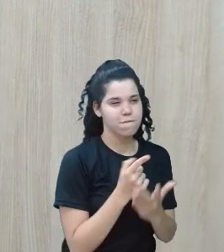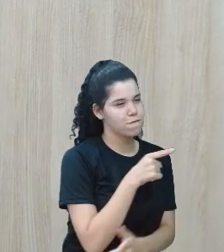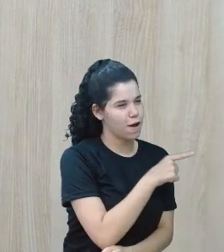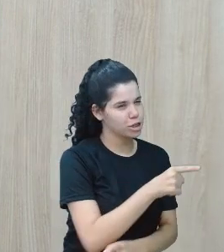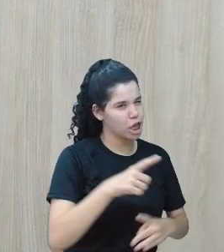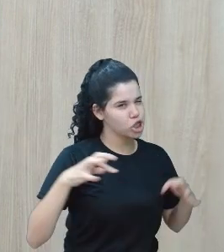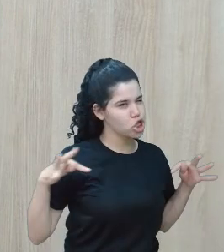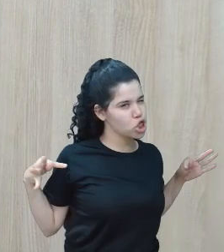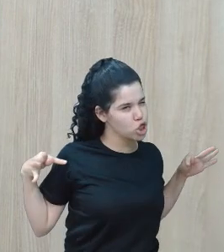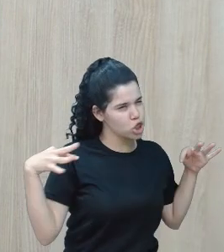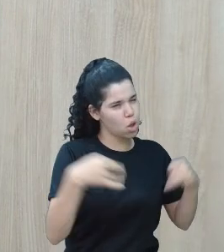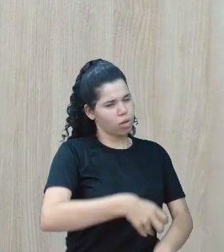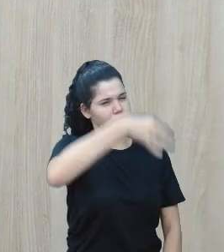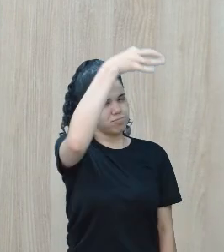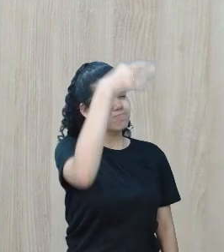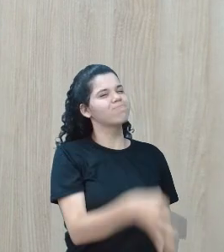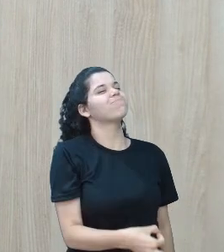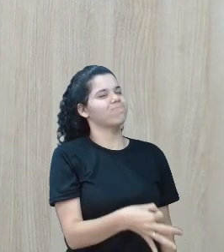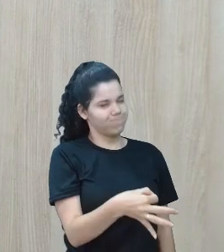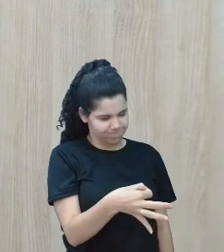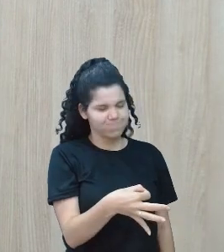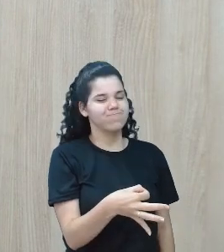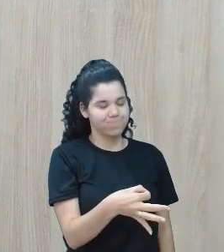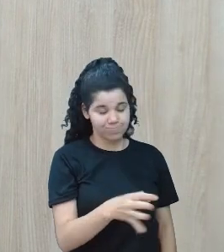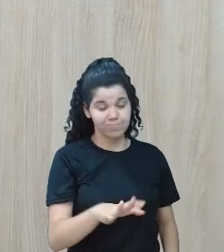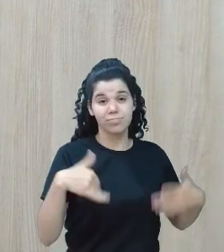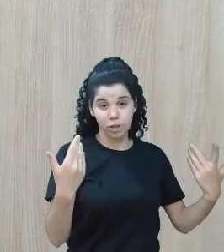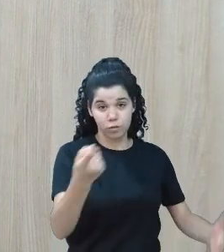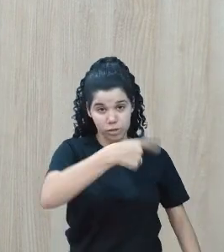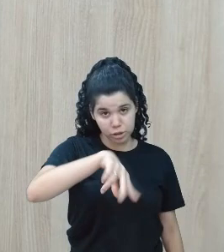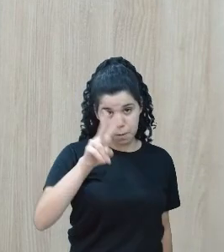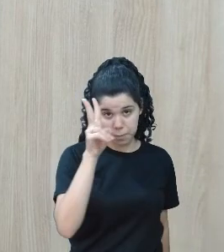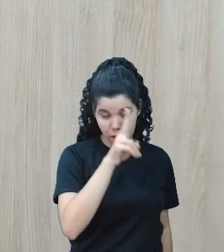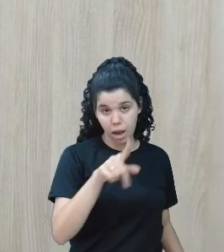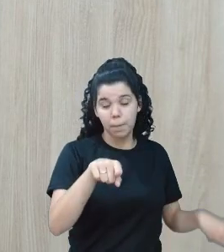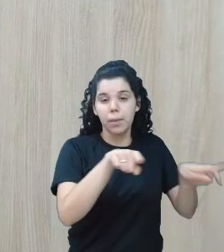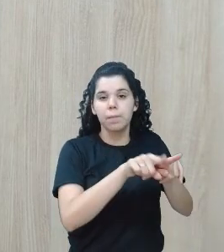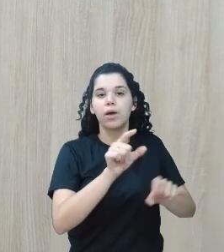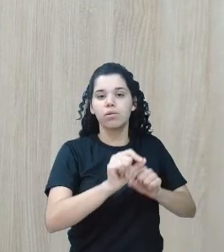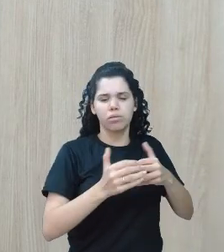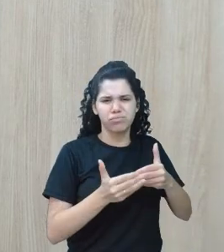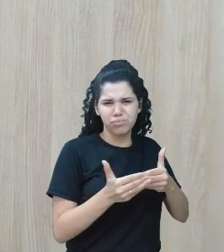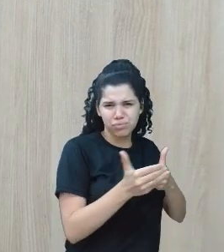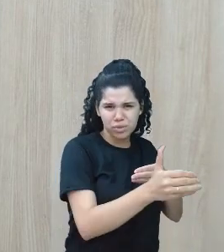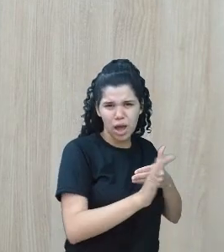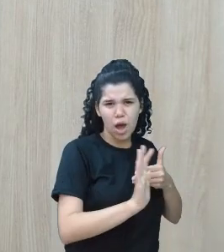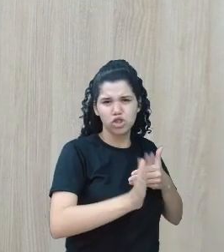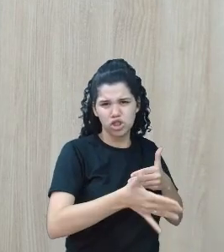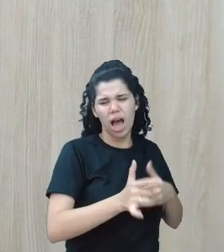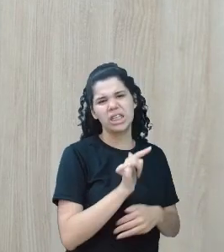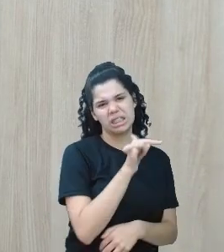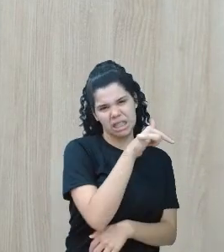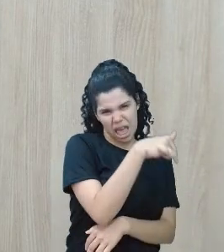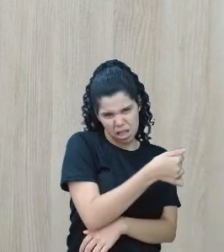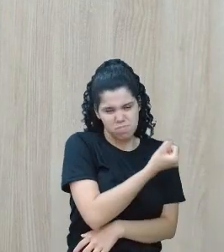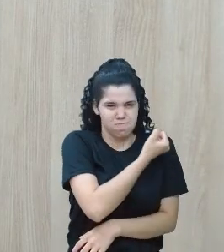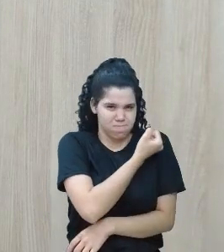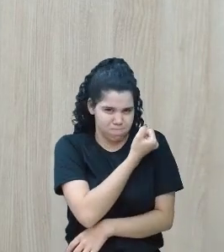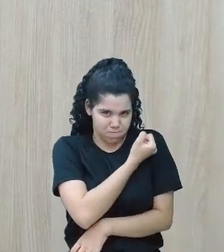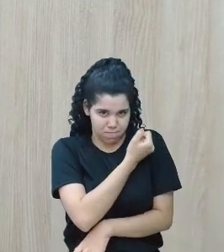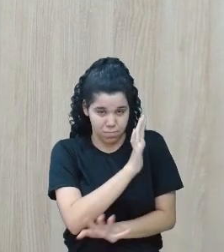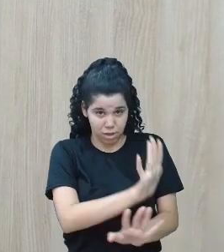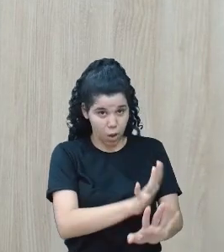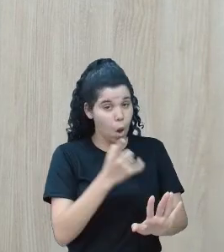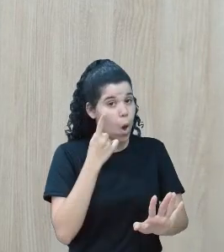certeza que vocês iam acertar, não era não? Então, lembrem-se que daqui a pouco a gente já está na 7ª questão.